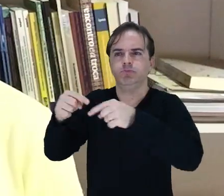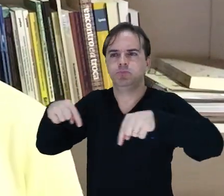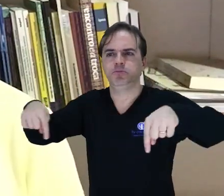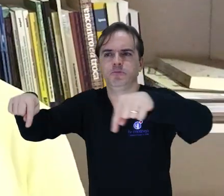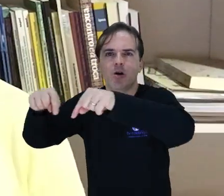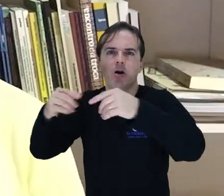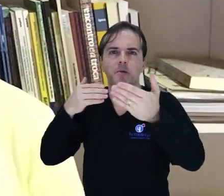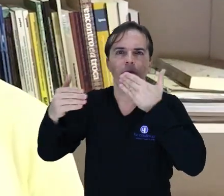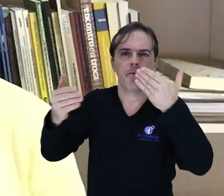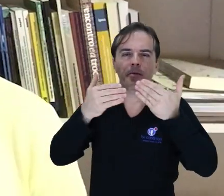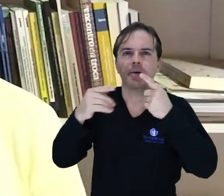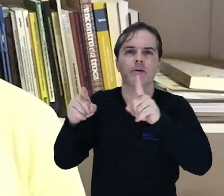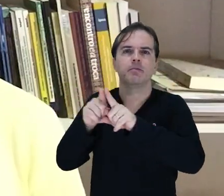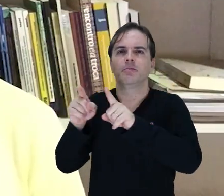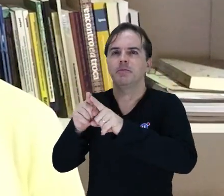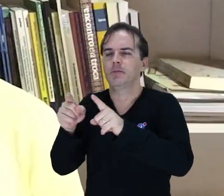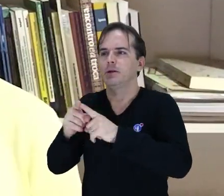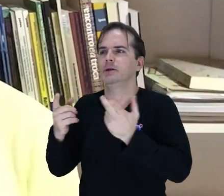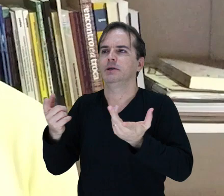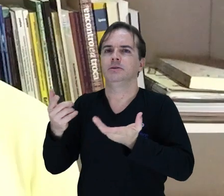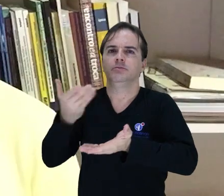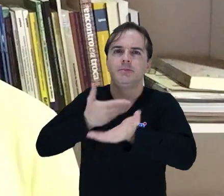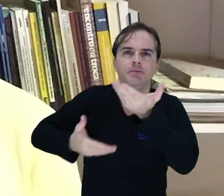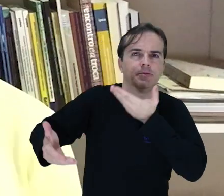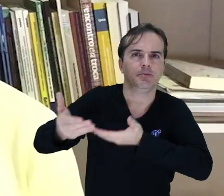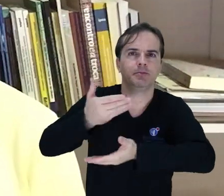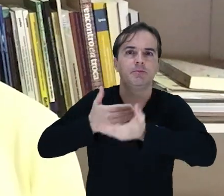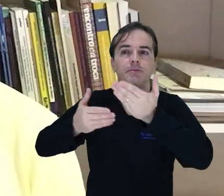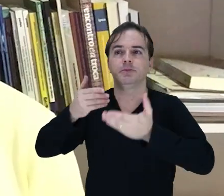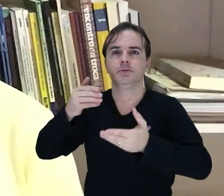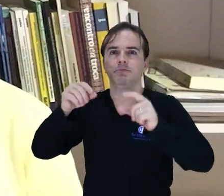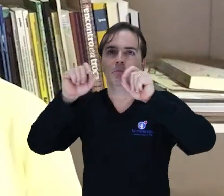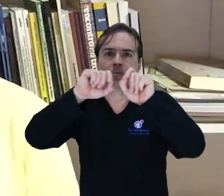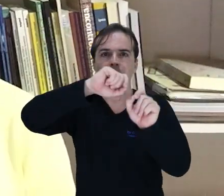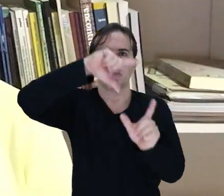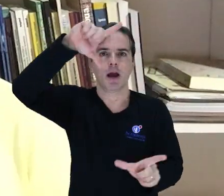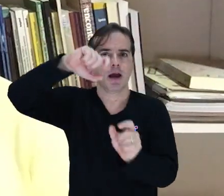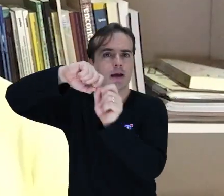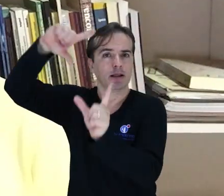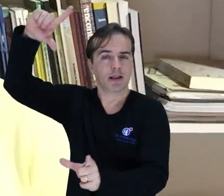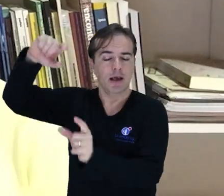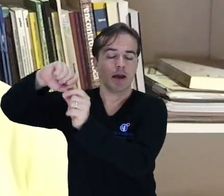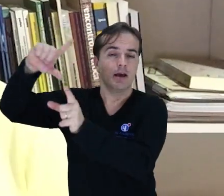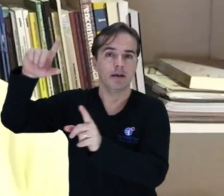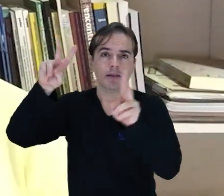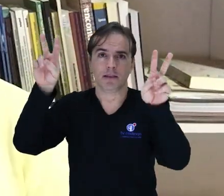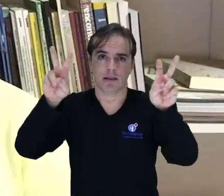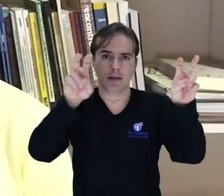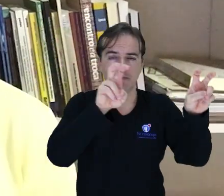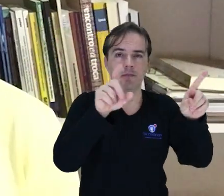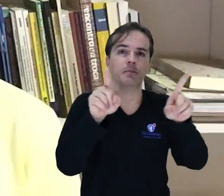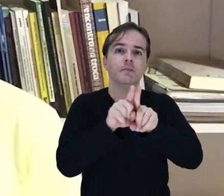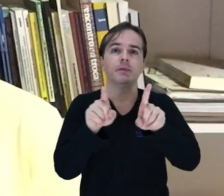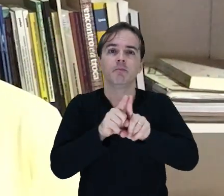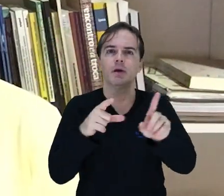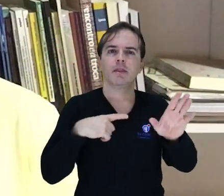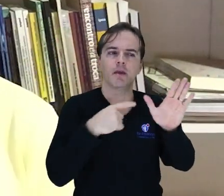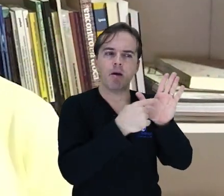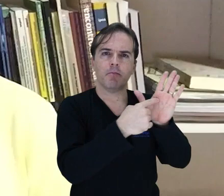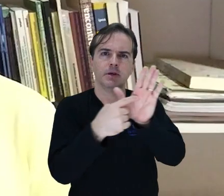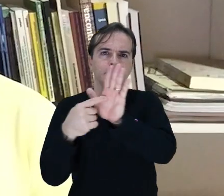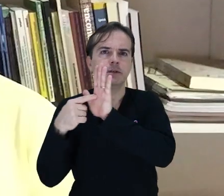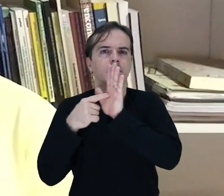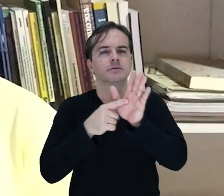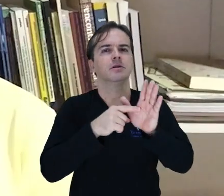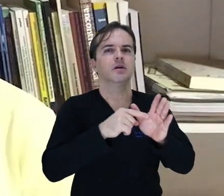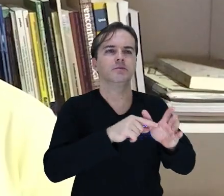conversa, conversatórios, de rodas de diálogo, painéis temáticos, além de sessões científicas de apresentação de trabalho.